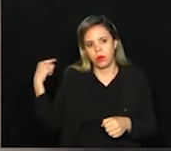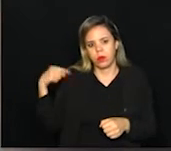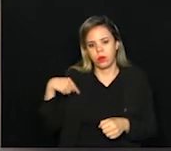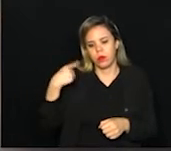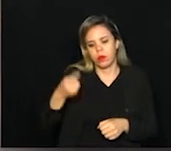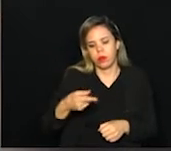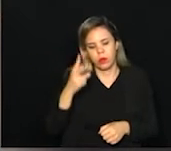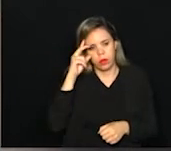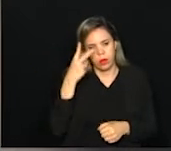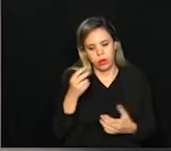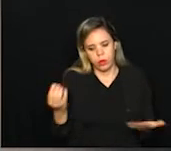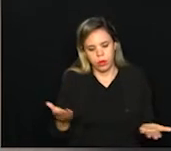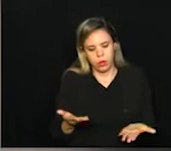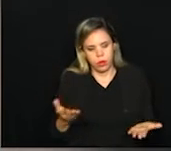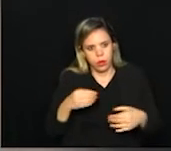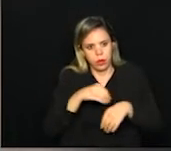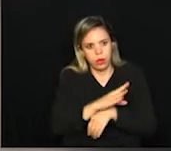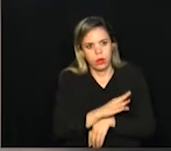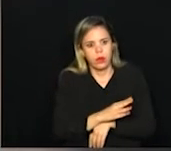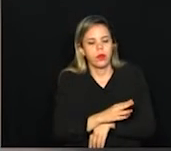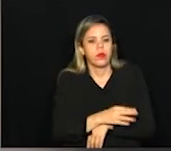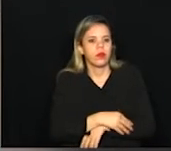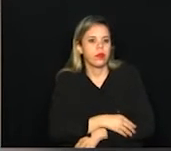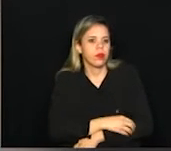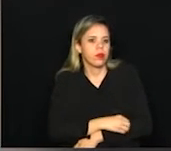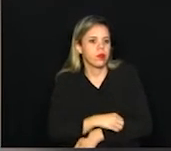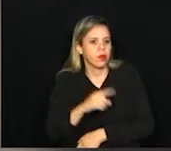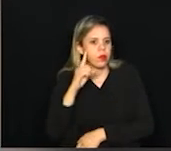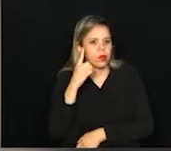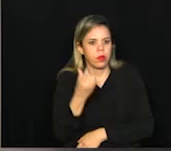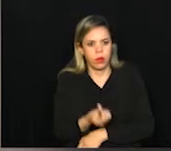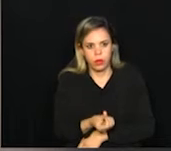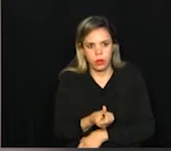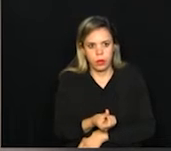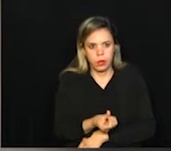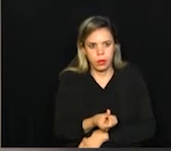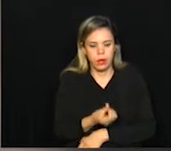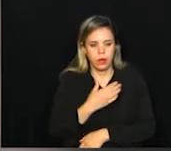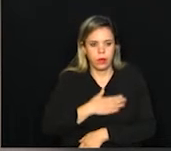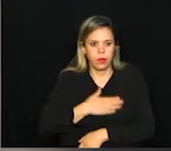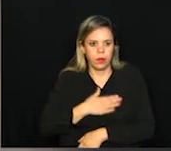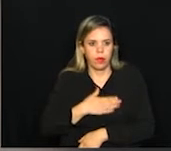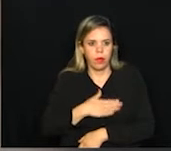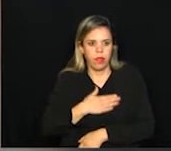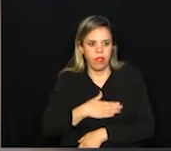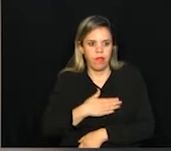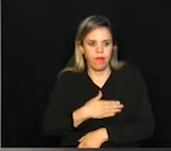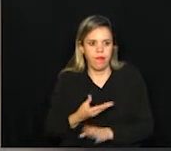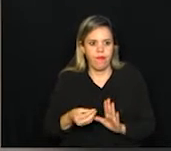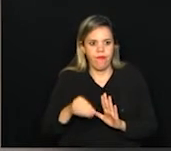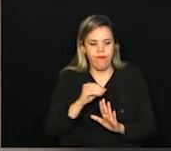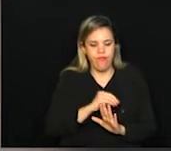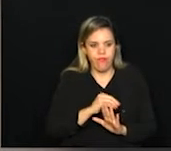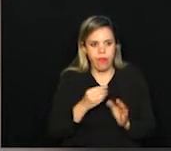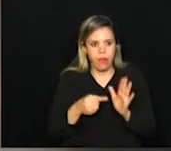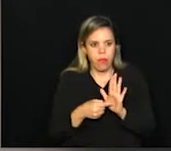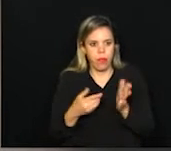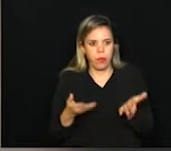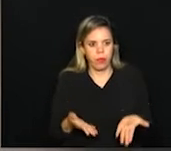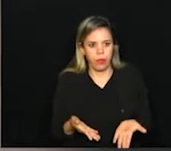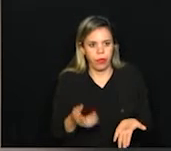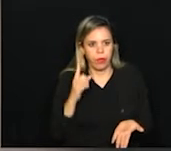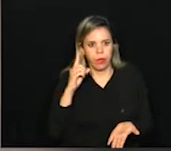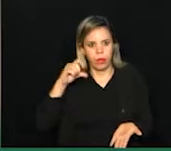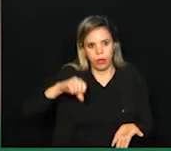dia 20 e agora nós trazemos o Dia da Esperança como dia 16 de agosto. Então o calendário nos mostra aqui, do